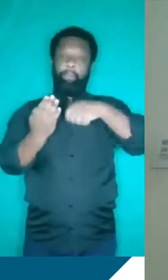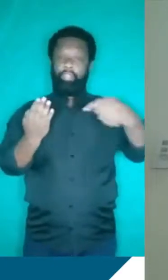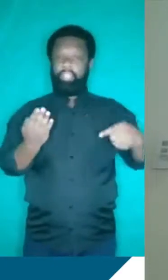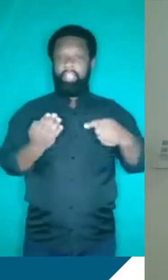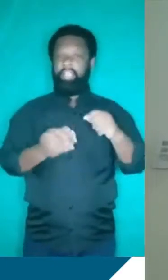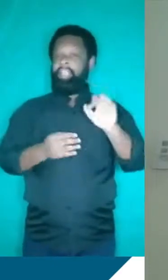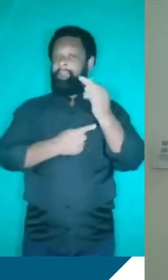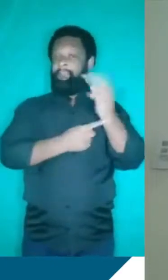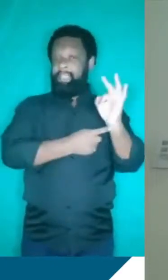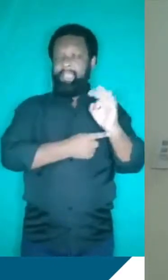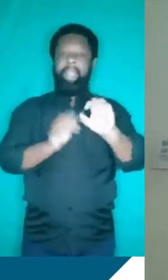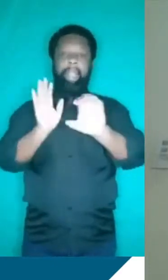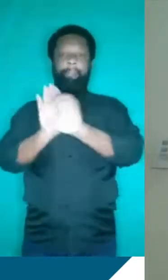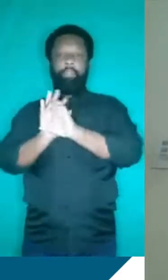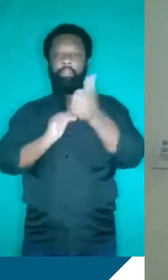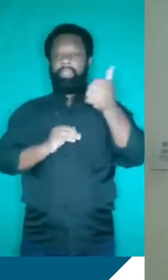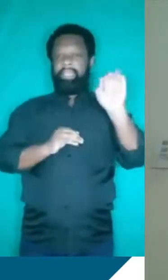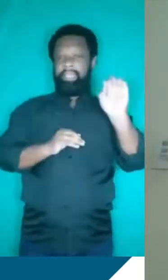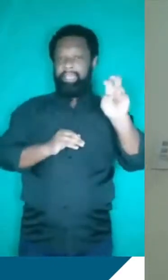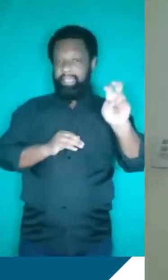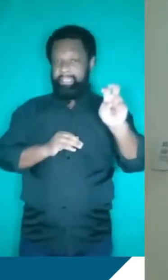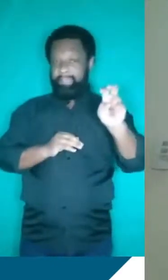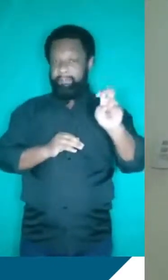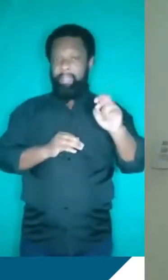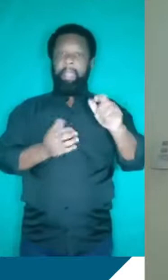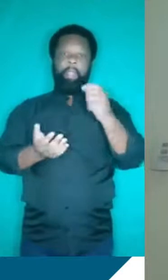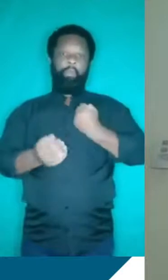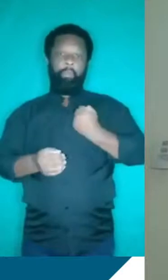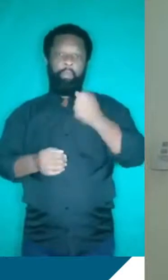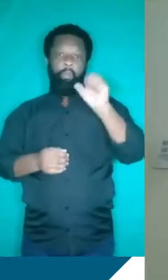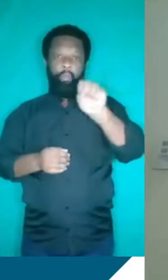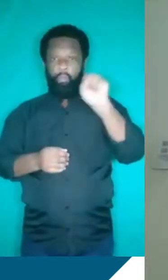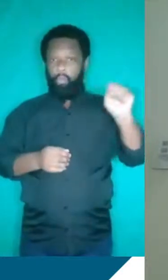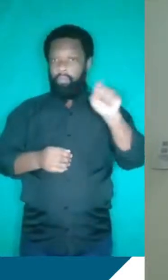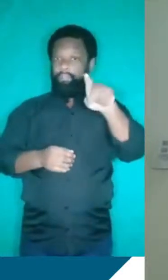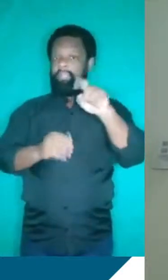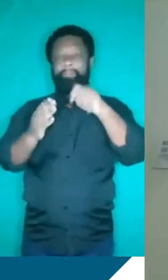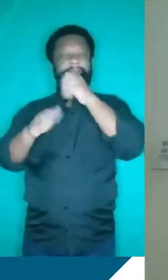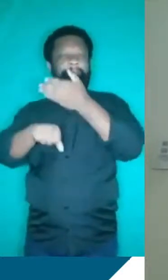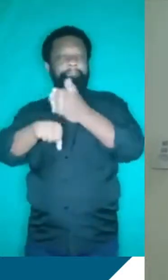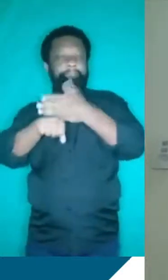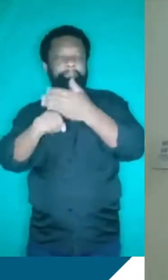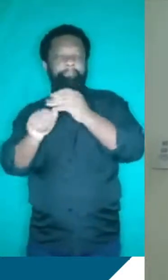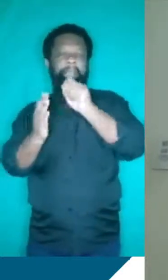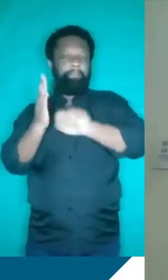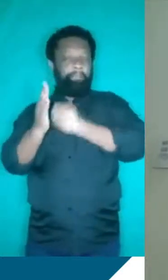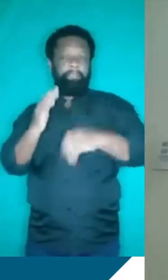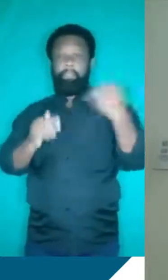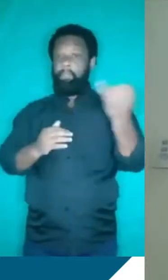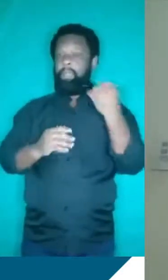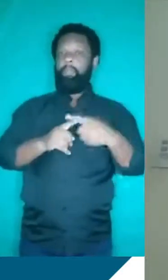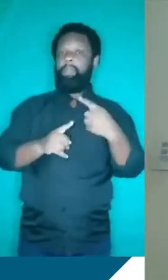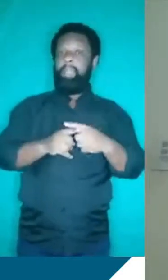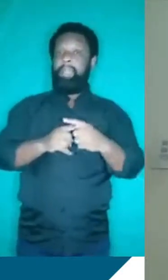Física, no capítulo 15, página 88. É muito importante que vocês façam os exercícios do capítulo, porque dessa